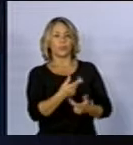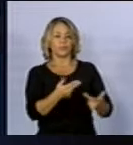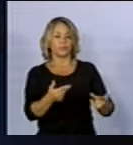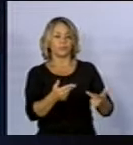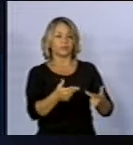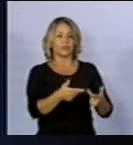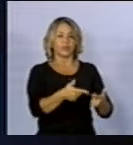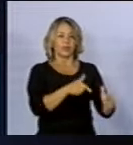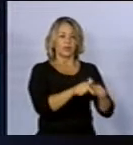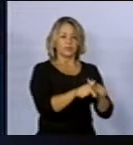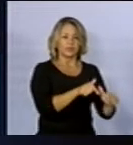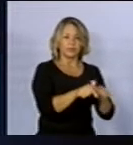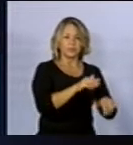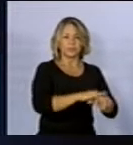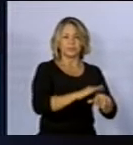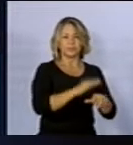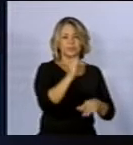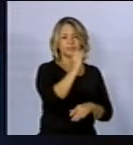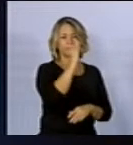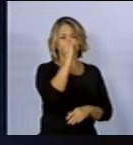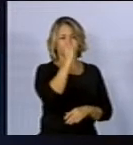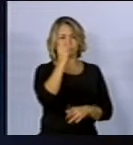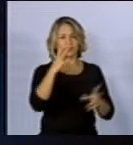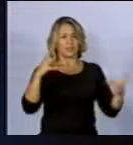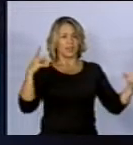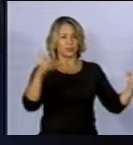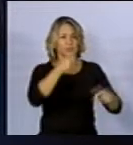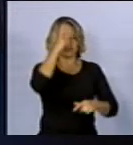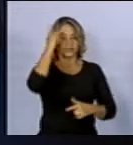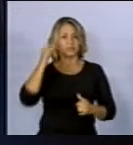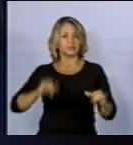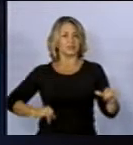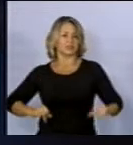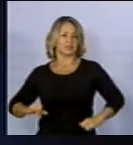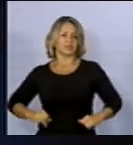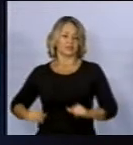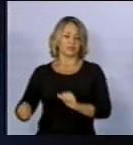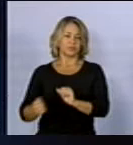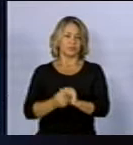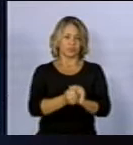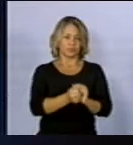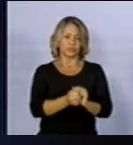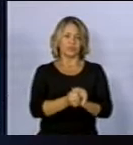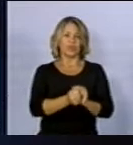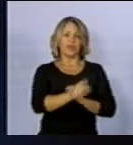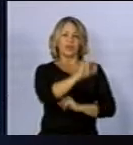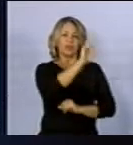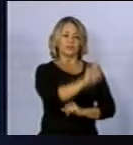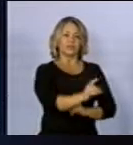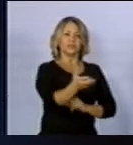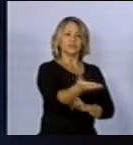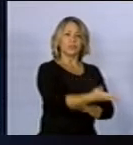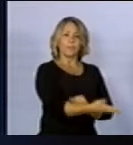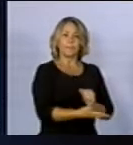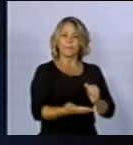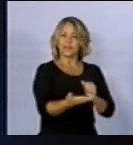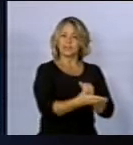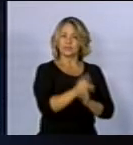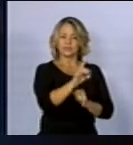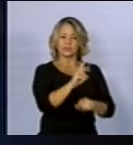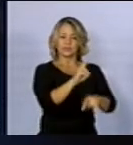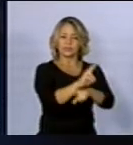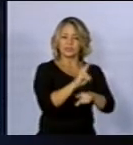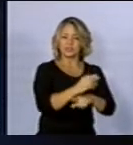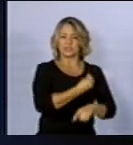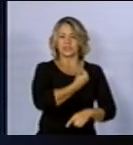eh essencial todas as vítimas do evento entre os seus direitos básicos estão não só a proteção da